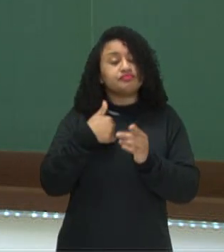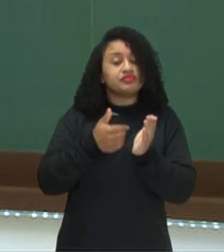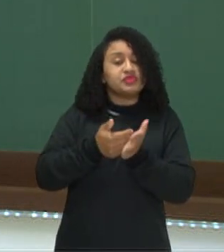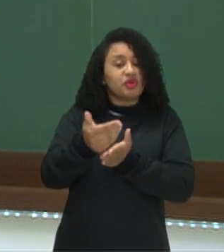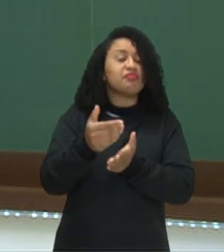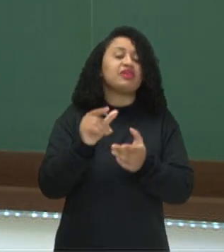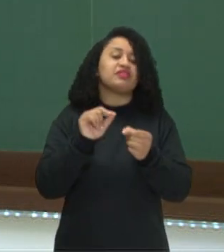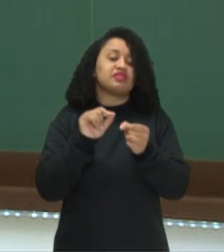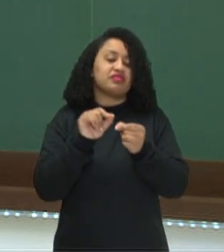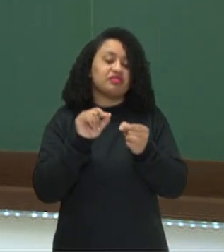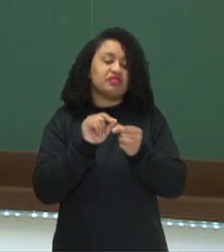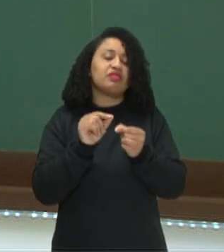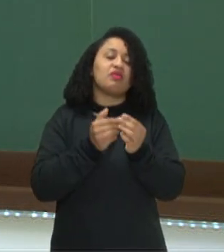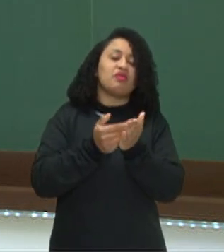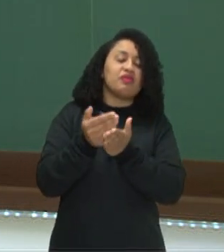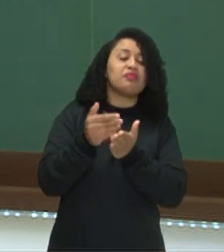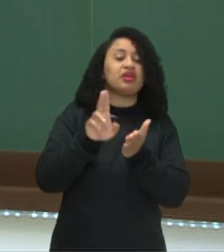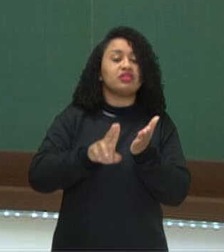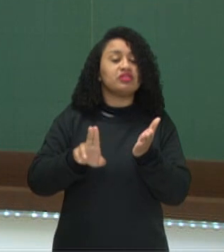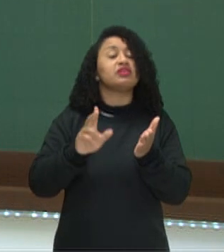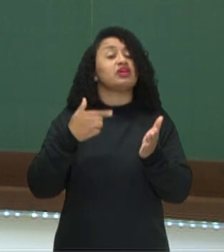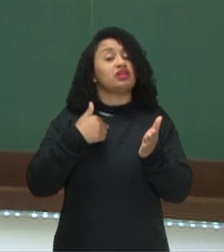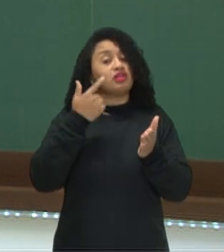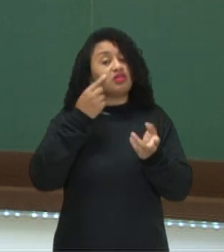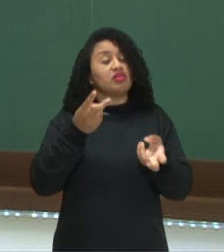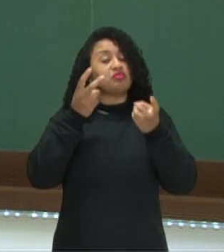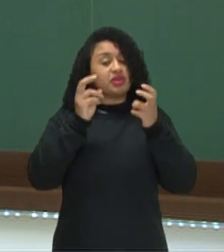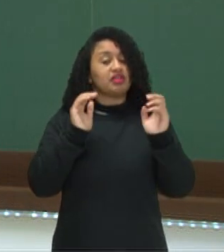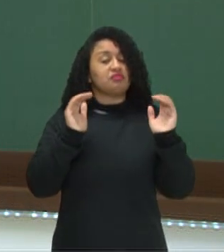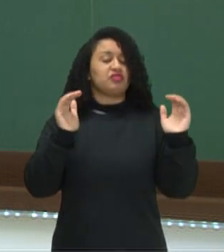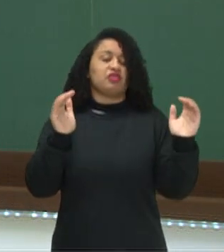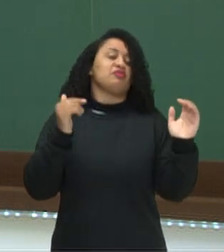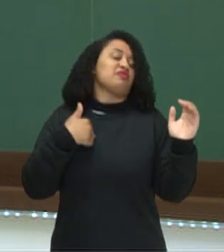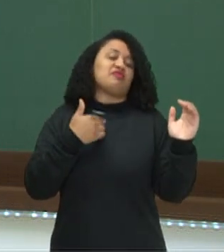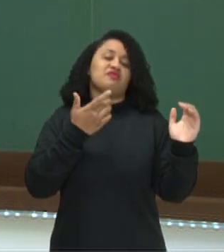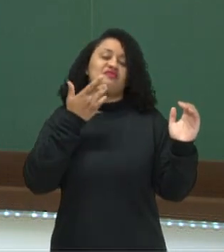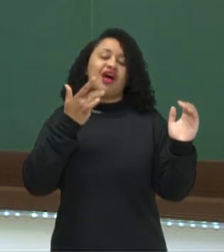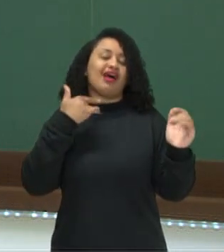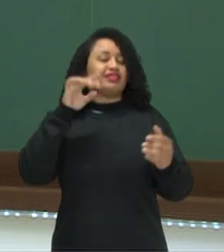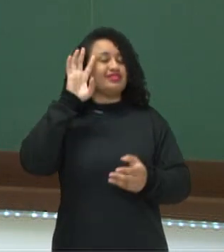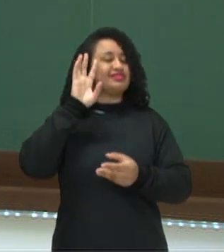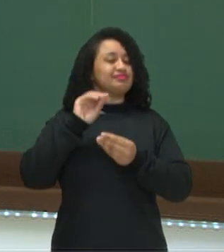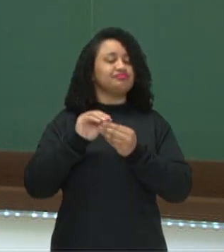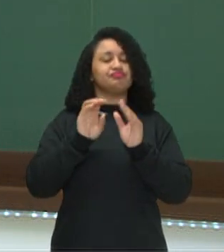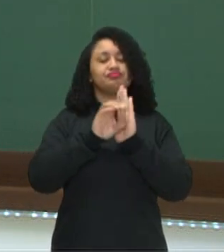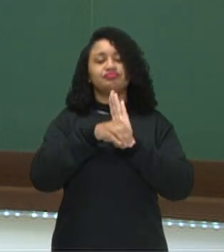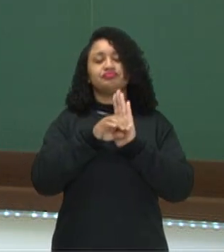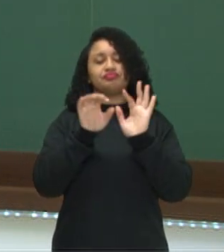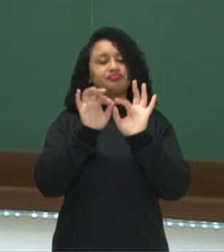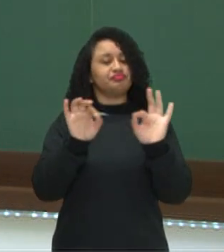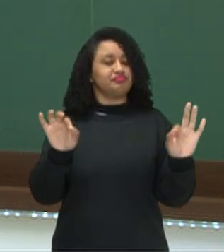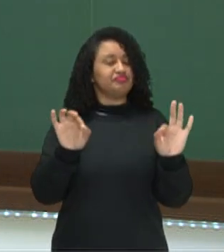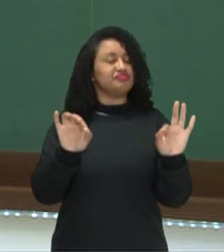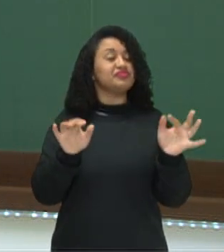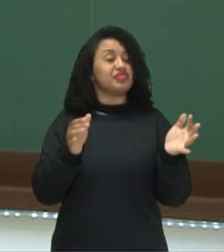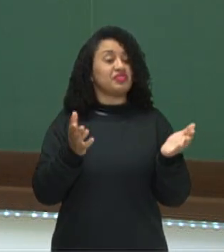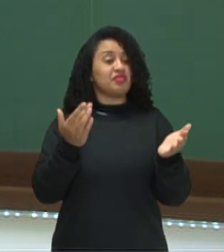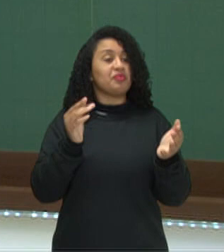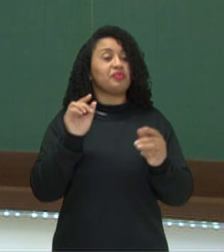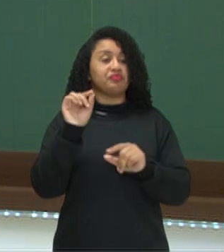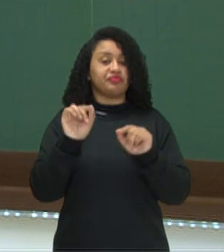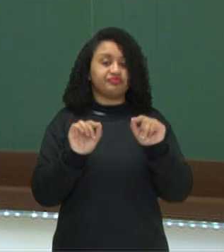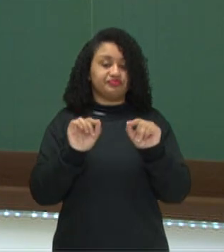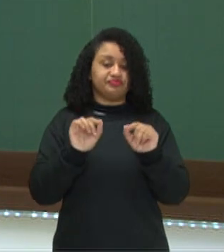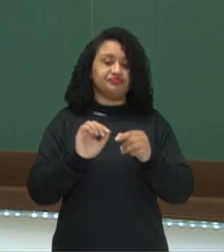começa a resolver, que a gente começa a trabalhar, vocês vão ver que é uma função bem fácil de se entender, tem um conceito simples. Então, vamos